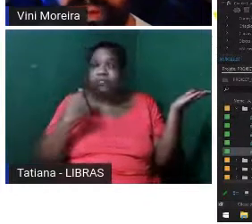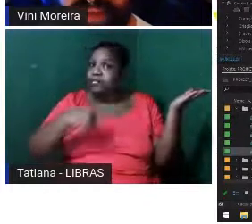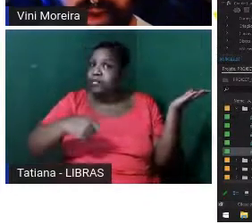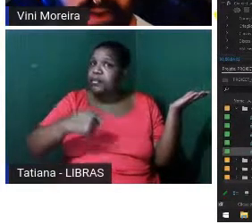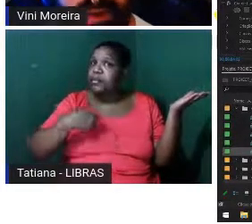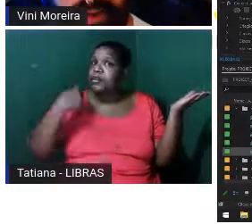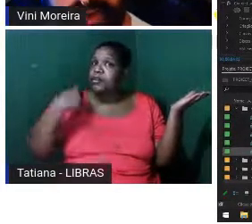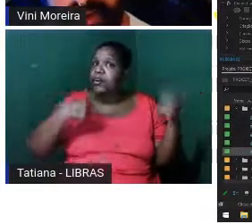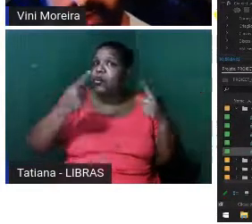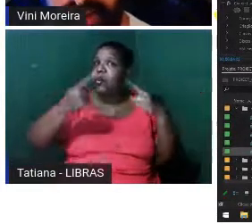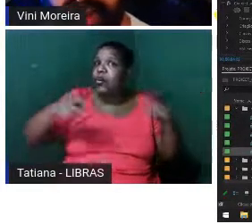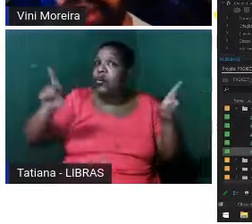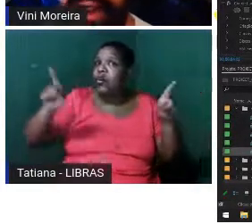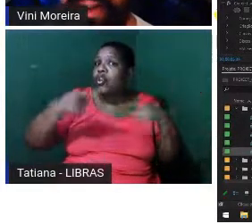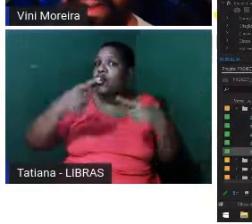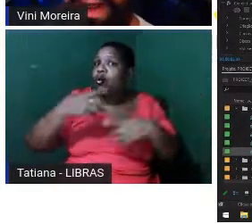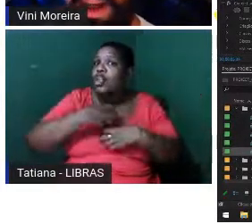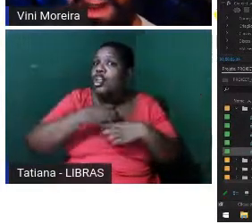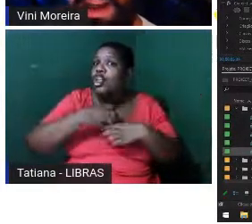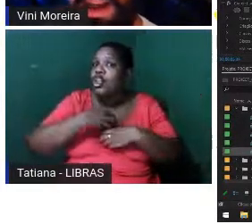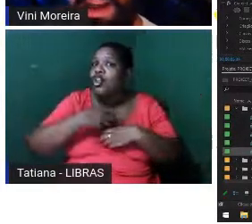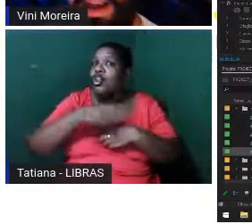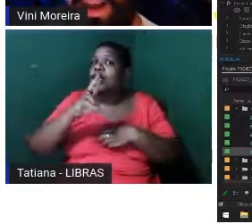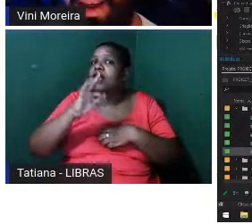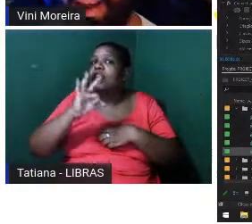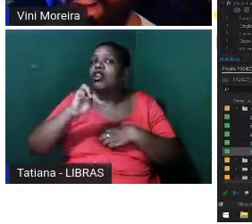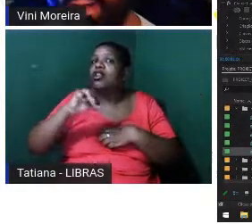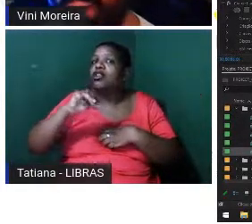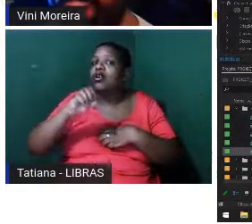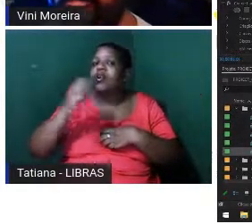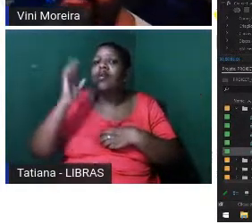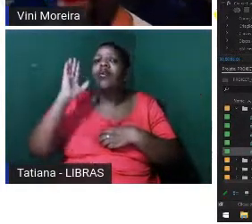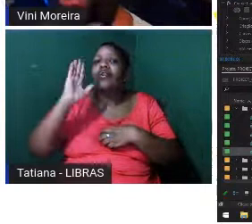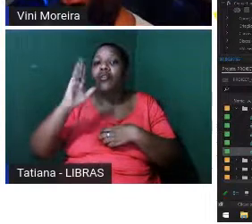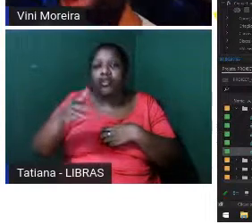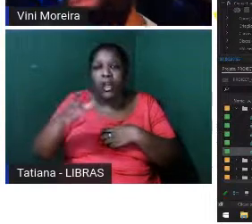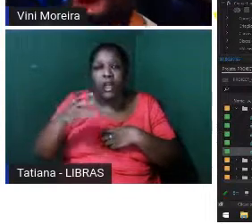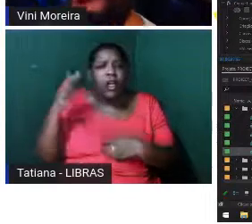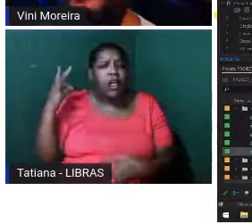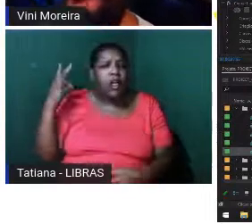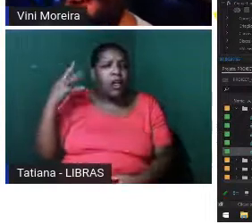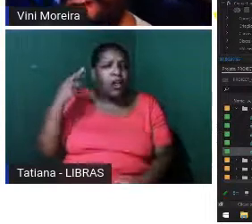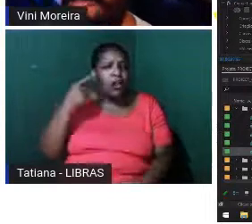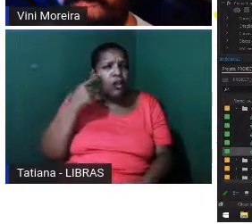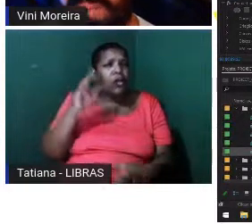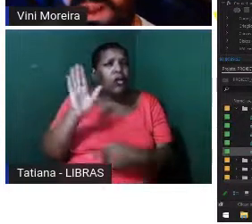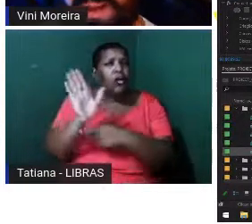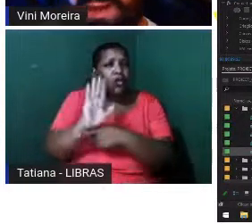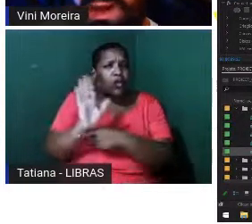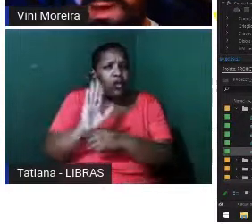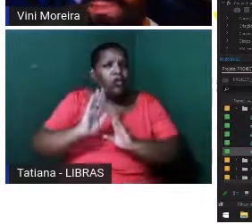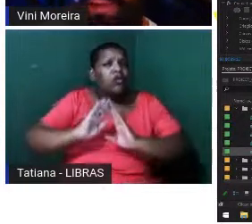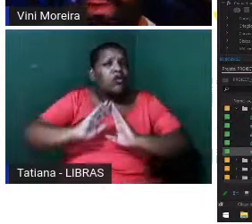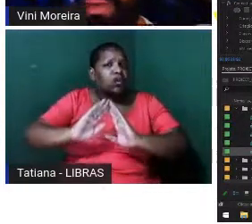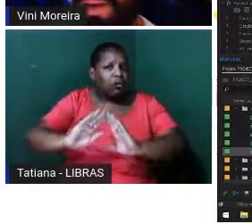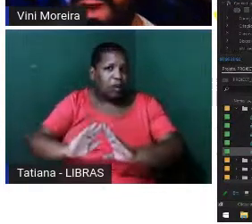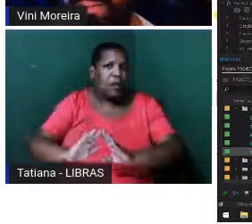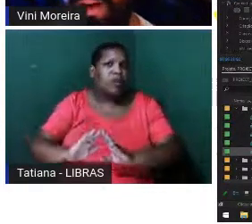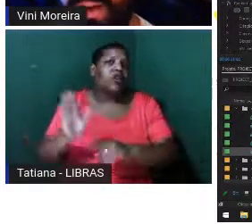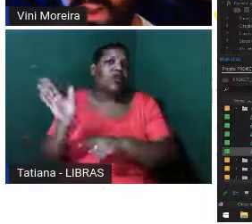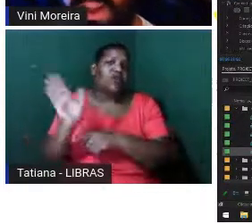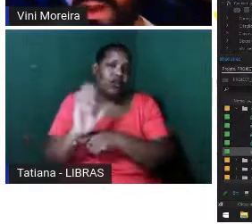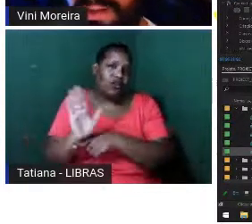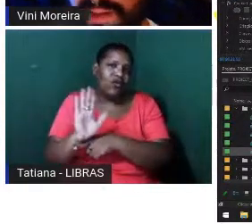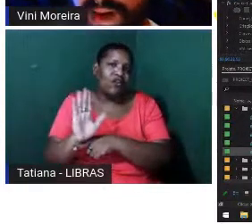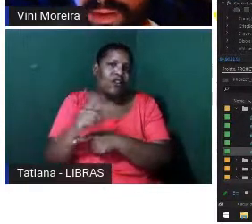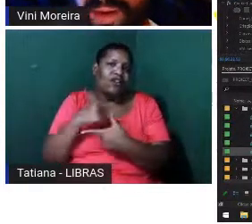já atrás o ritmo que a gente precisa já traz tudo o que o vídeo pede para ser um vídeo